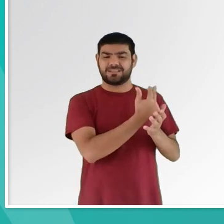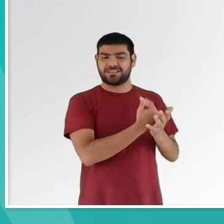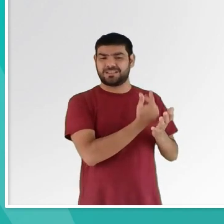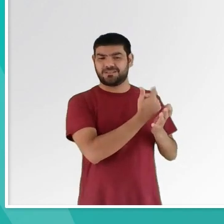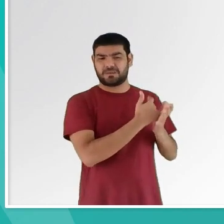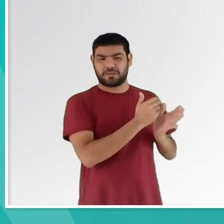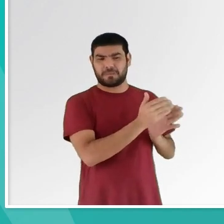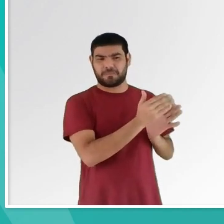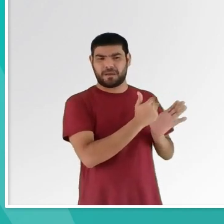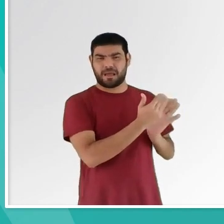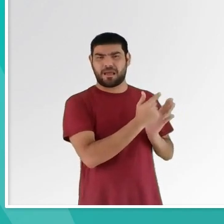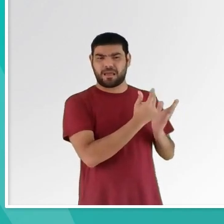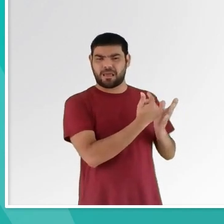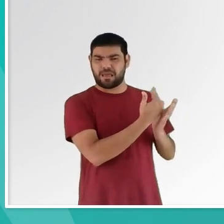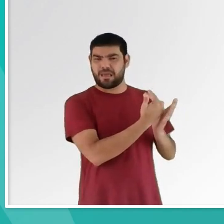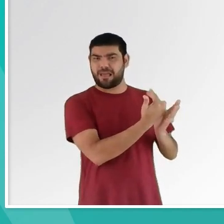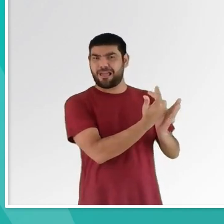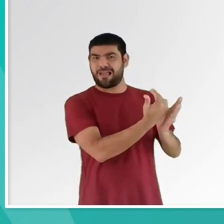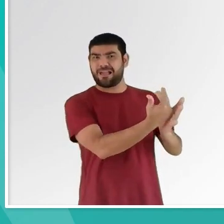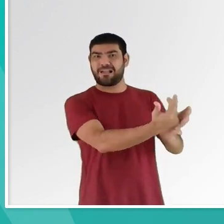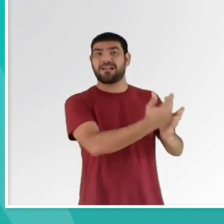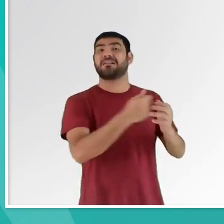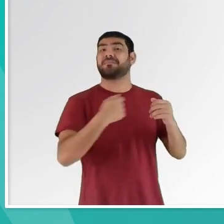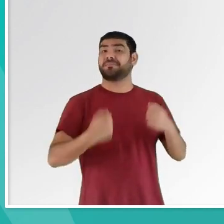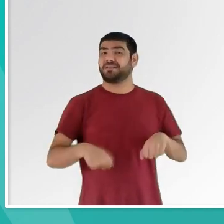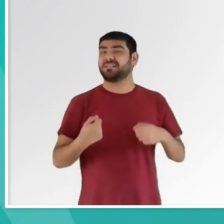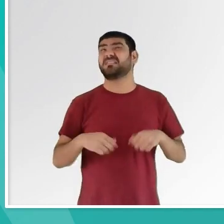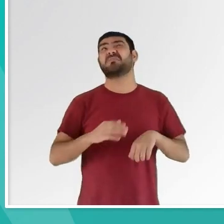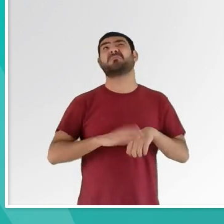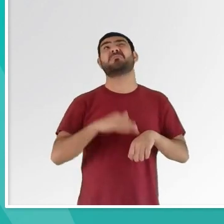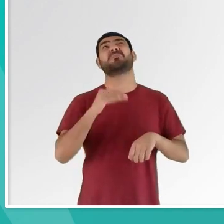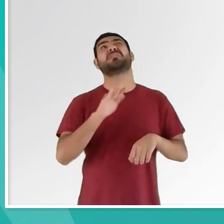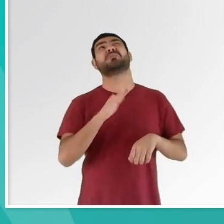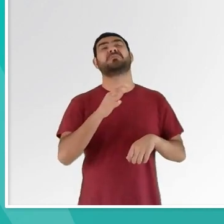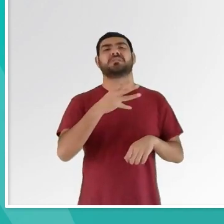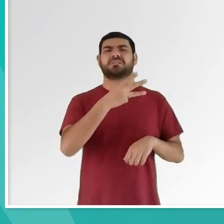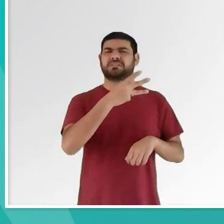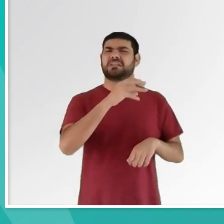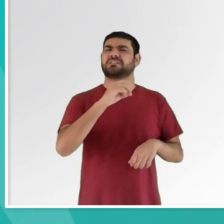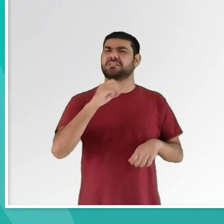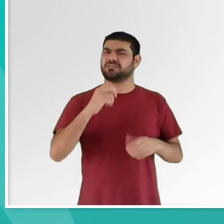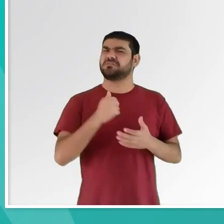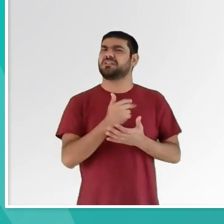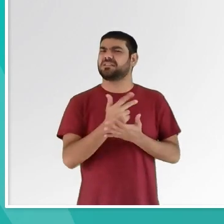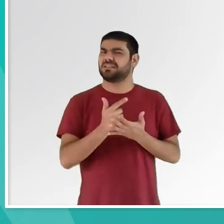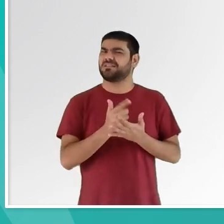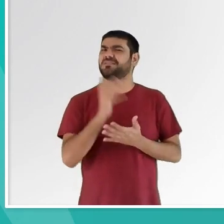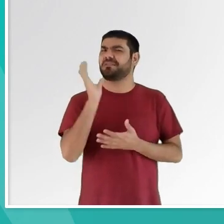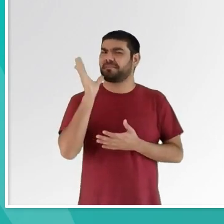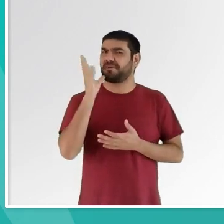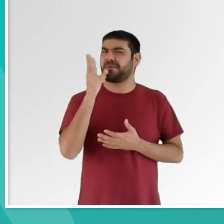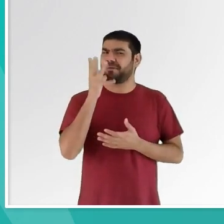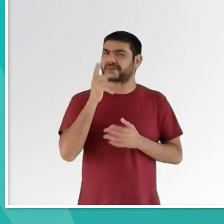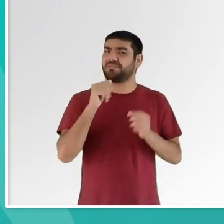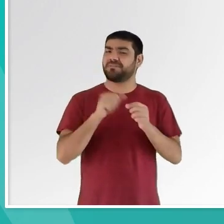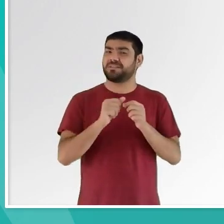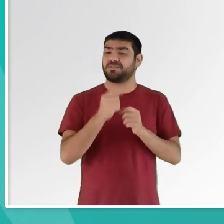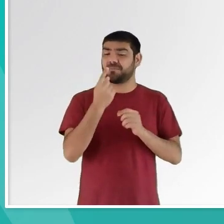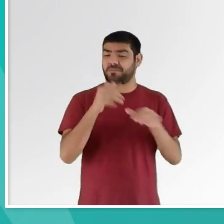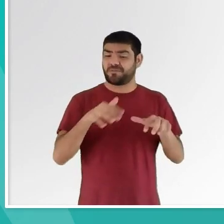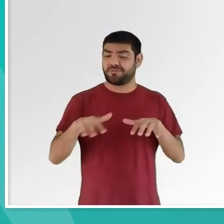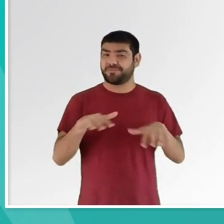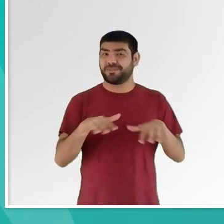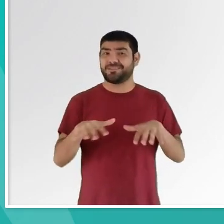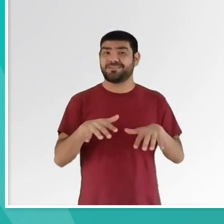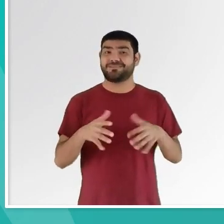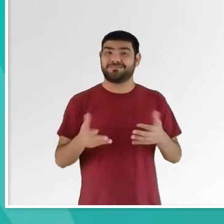aqui no desenho animado, eu precisaria mais ou menos de 300 desenhos para fazer esse movimento no desenho animado.